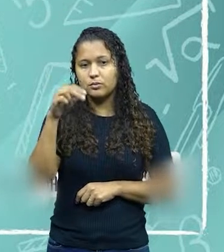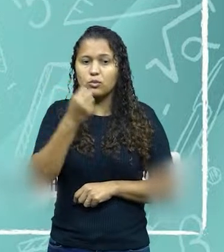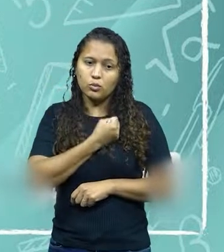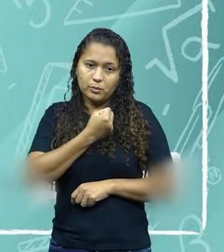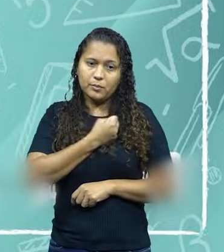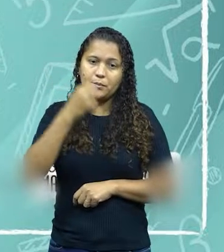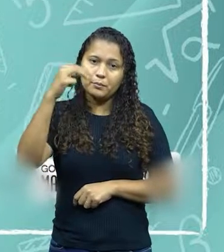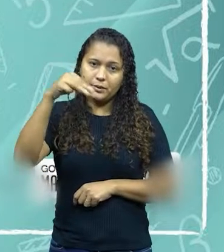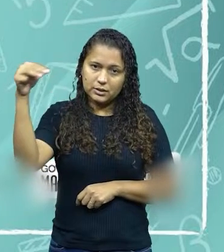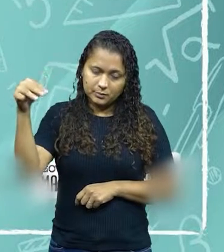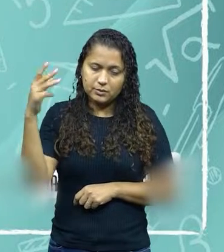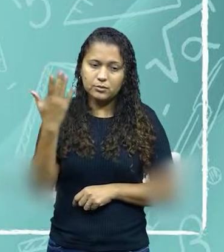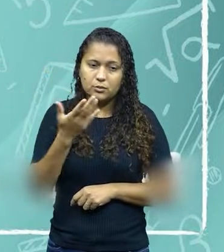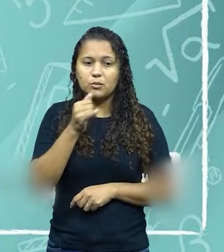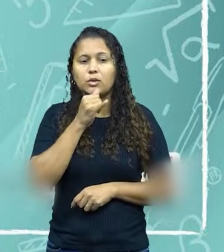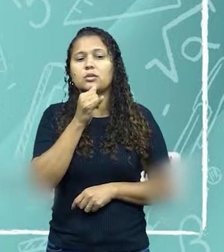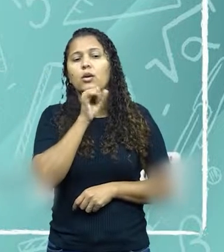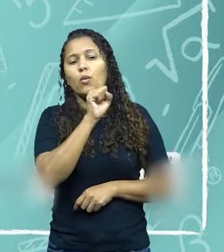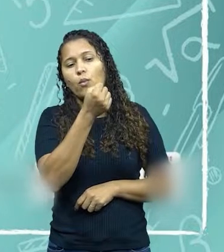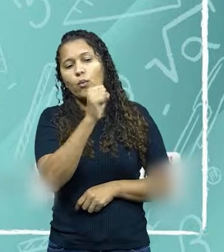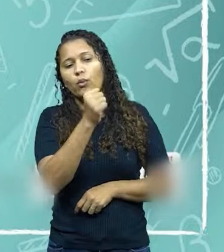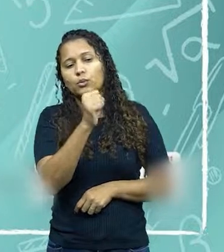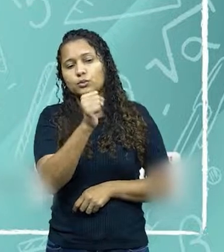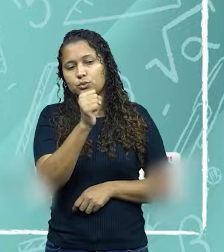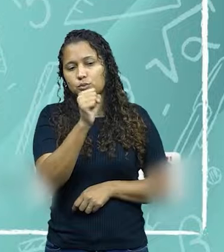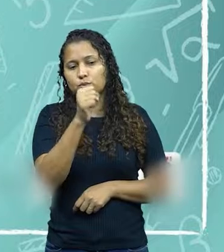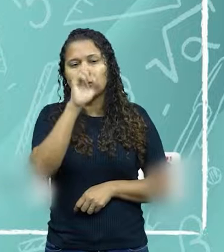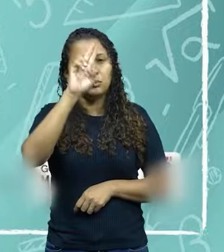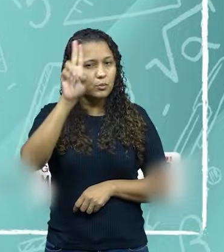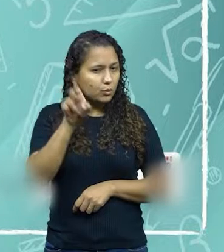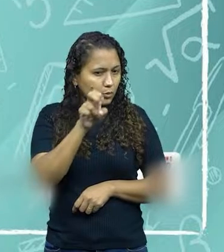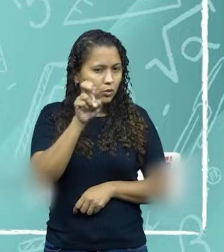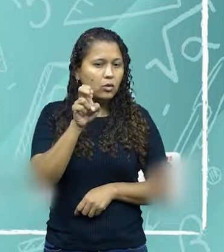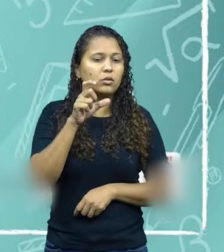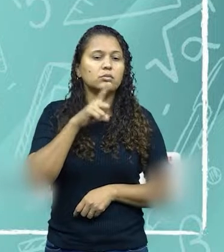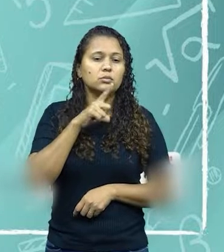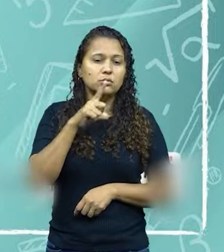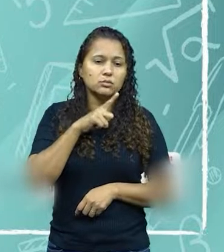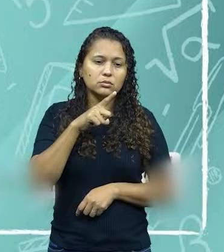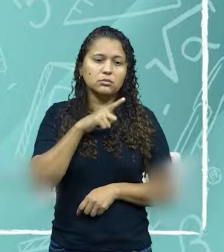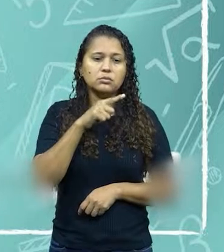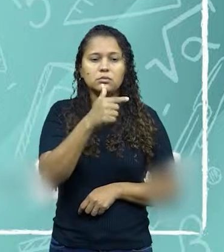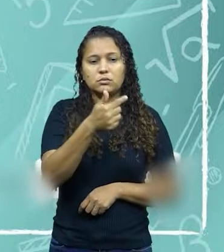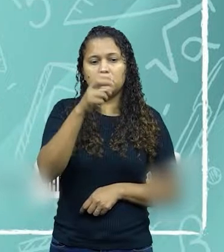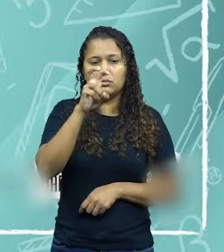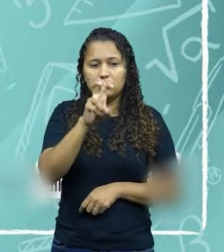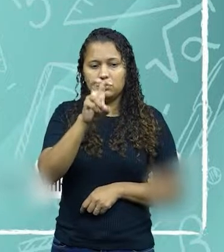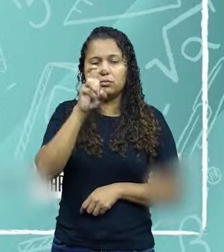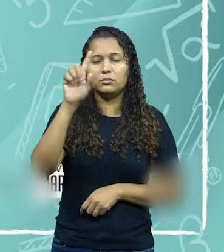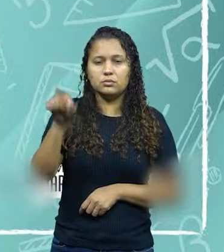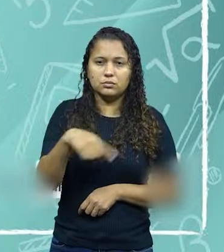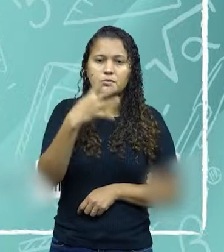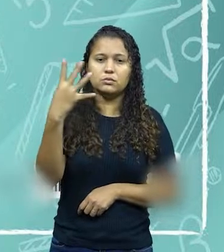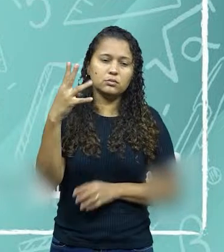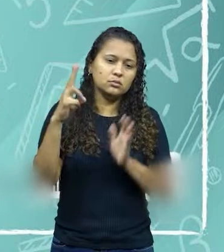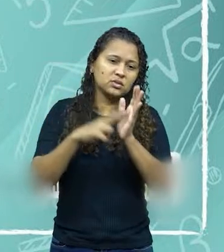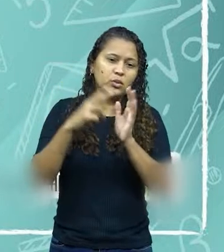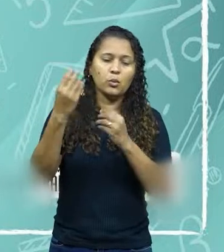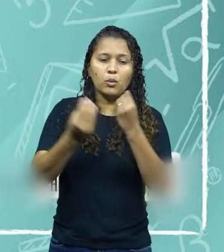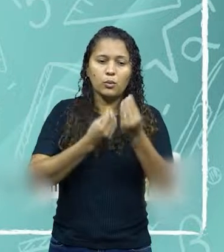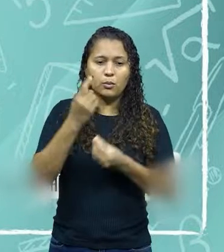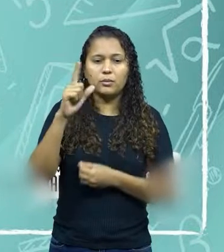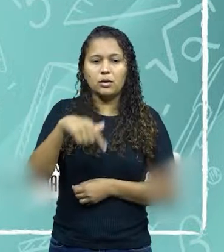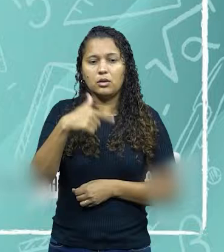8 polegadas, e eu vou multiplicar ela por 25,4, e que equivale